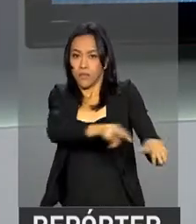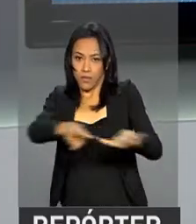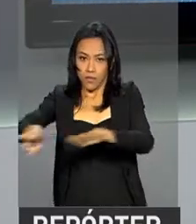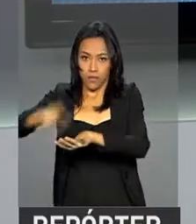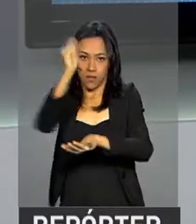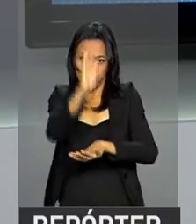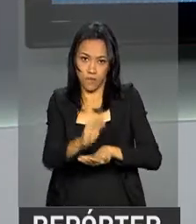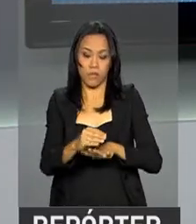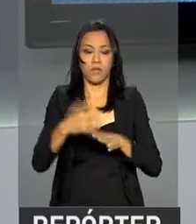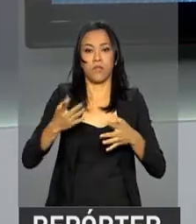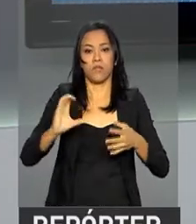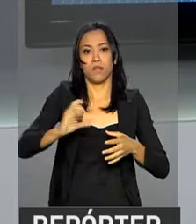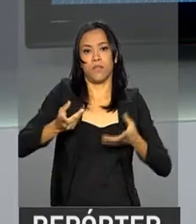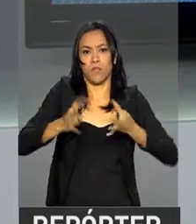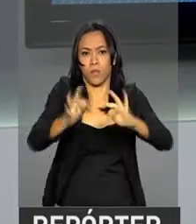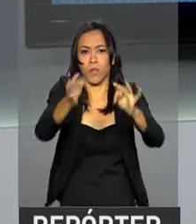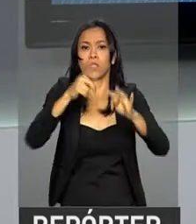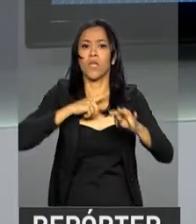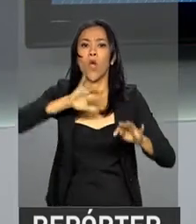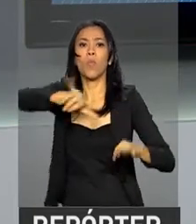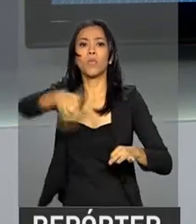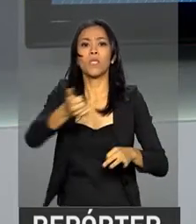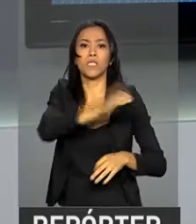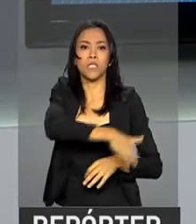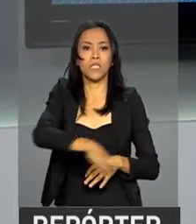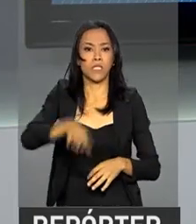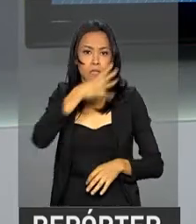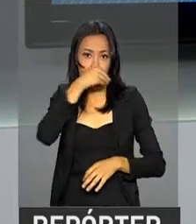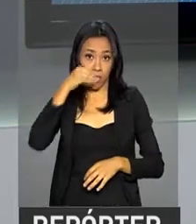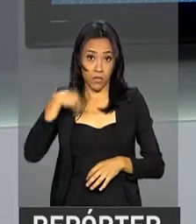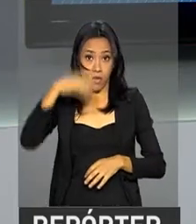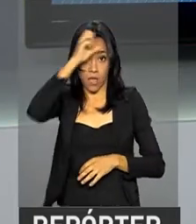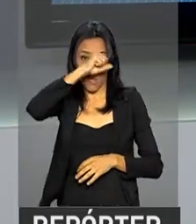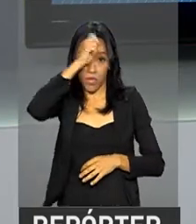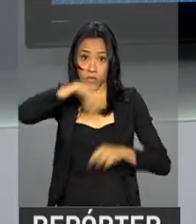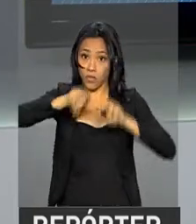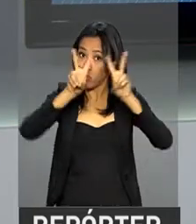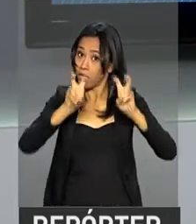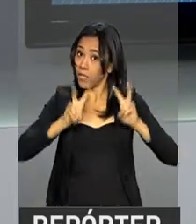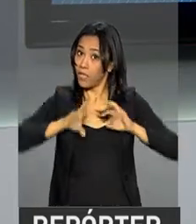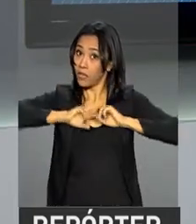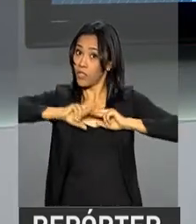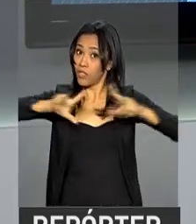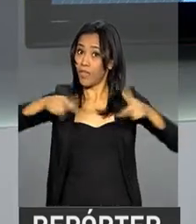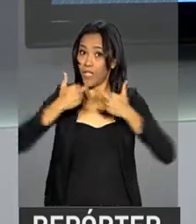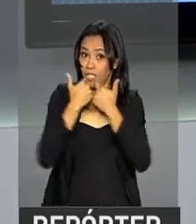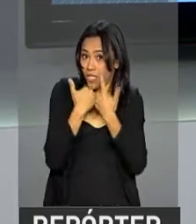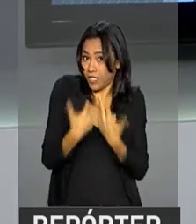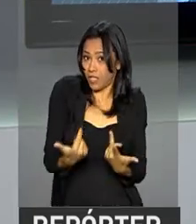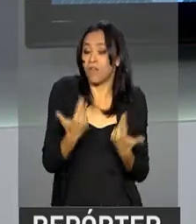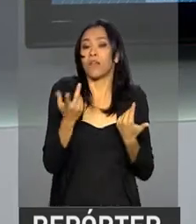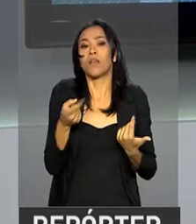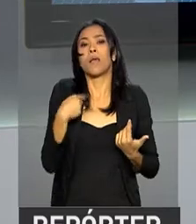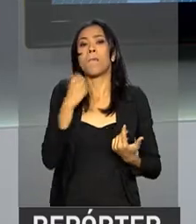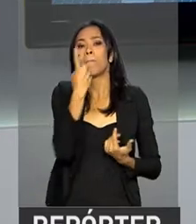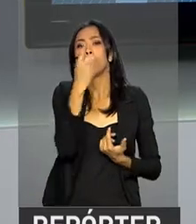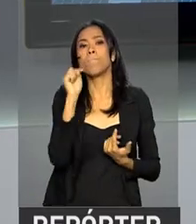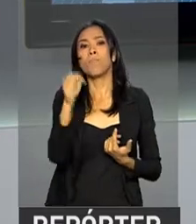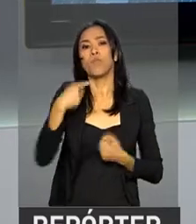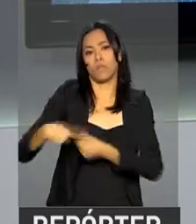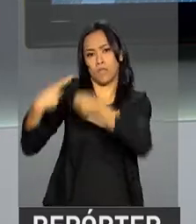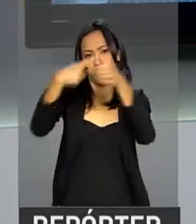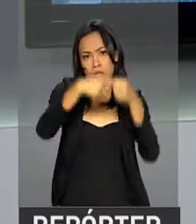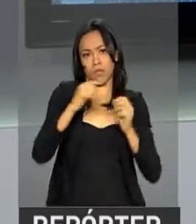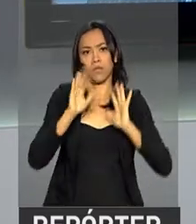tem atividades para crianças e adolescentes aprenderem sobre o tema de modo diferente e divertido. Ao todo, 1.000 cidades participam